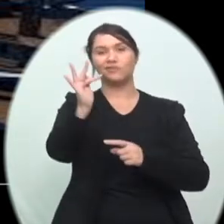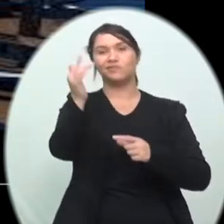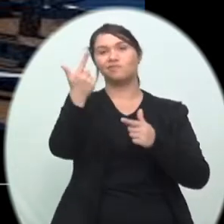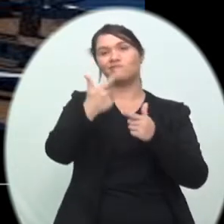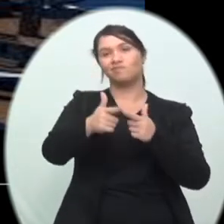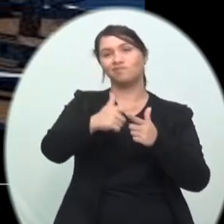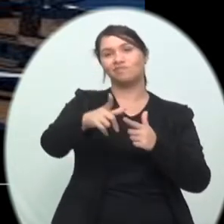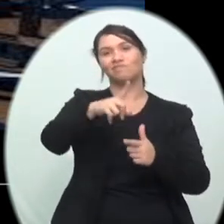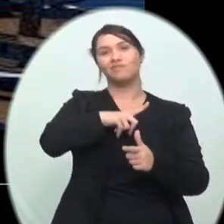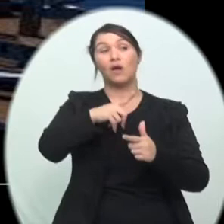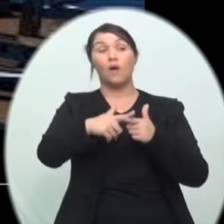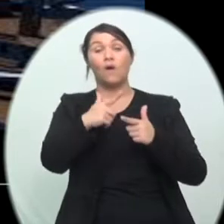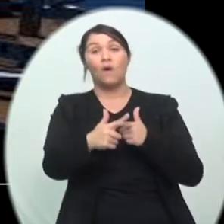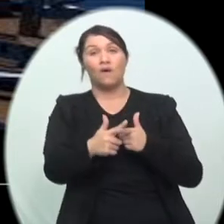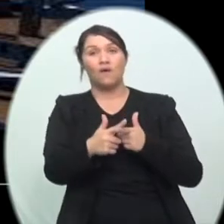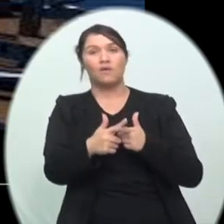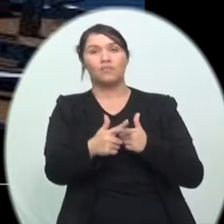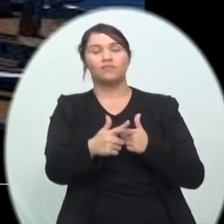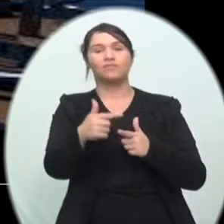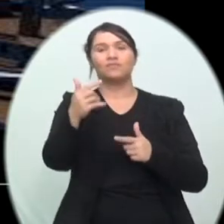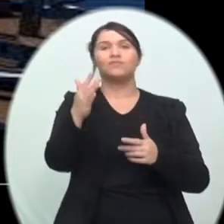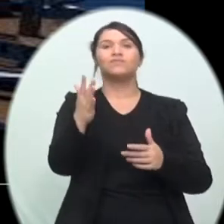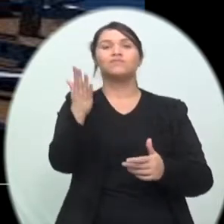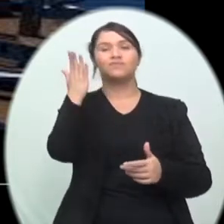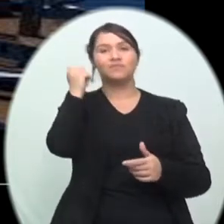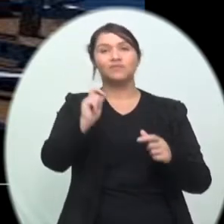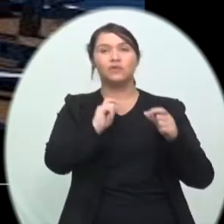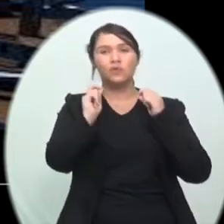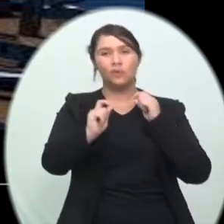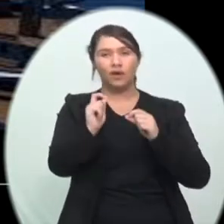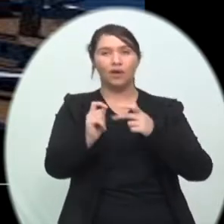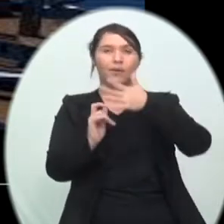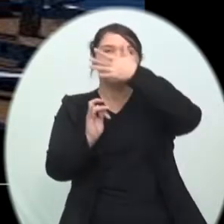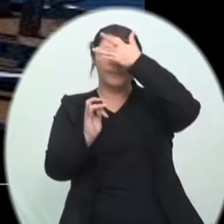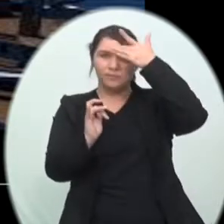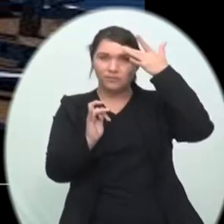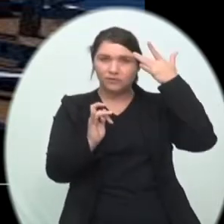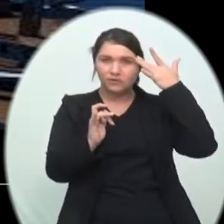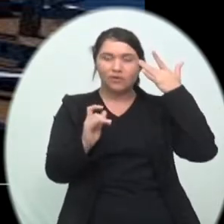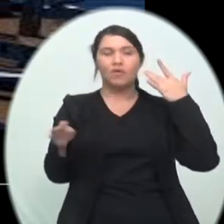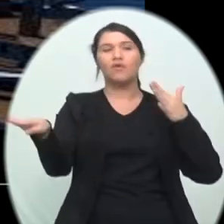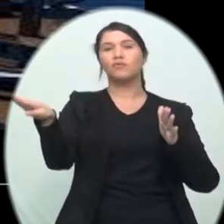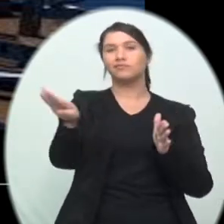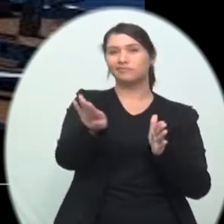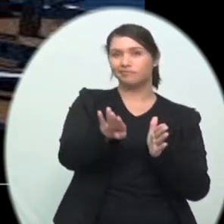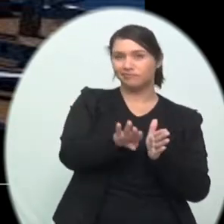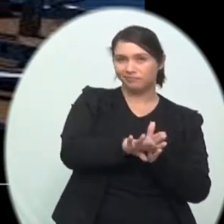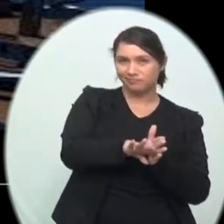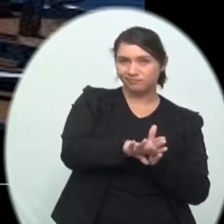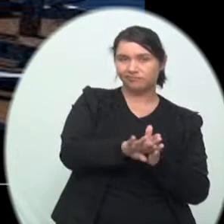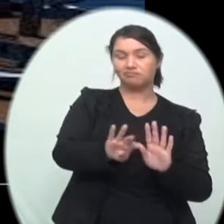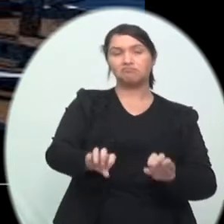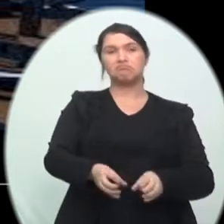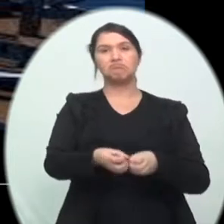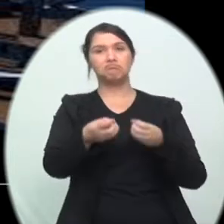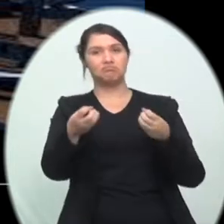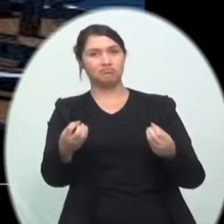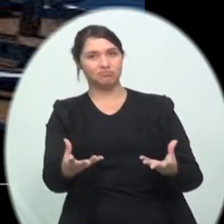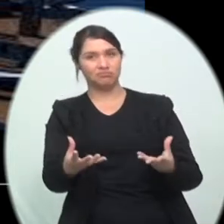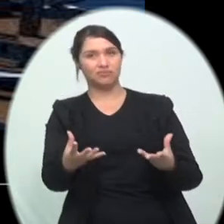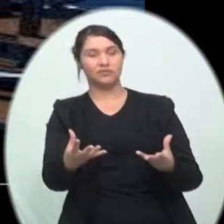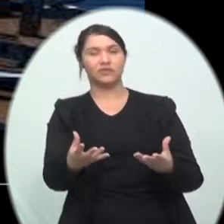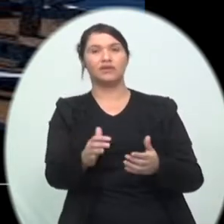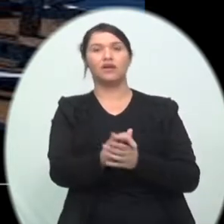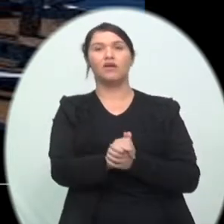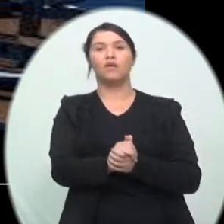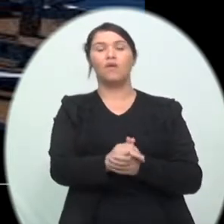uma tecnologia que simplesmente vai fazer derreter o meu negócio, derreter a minha estrutura. E nem sei,